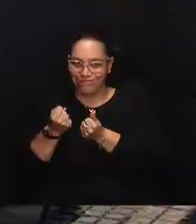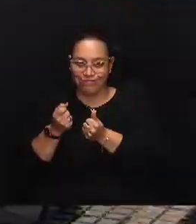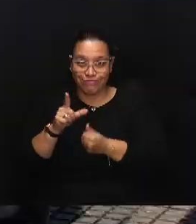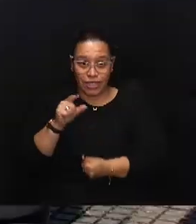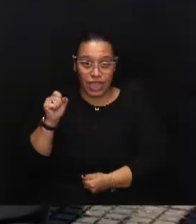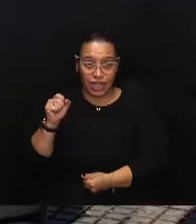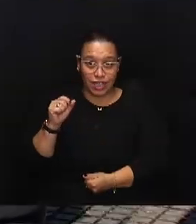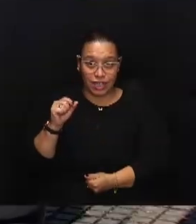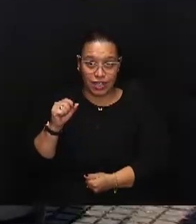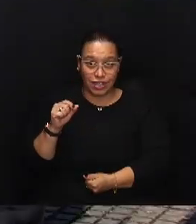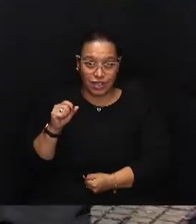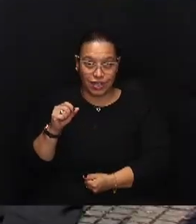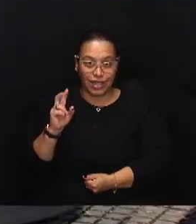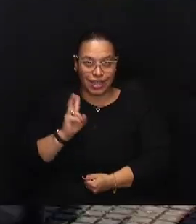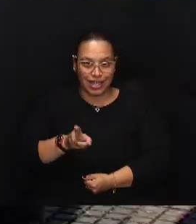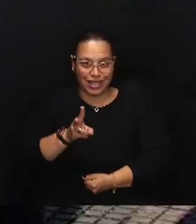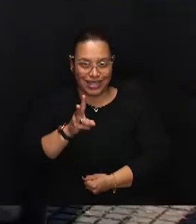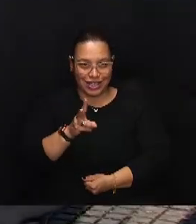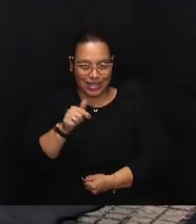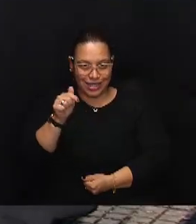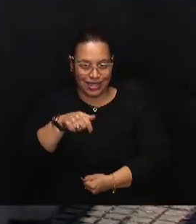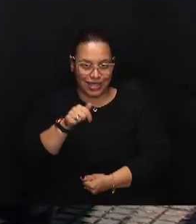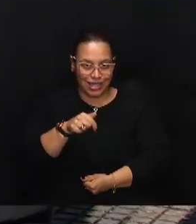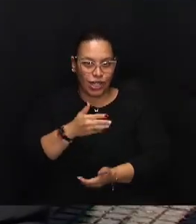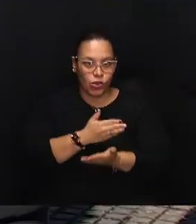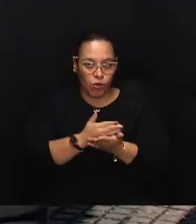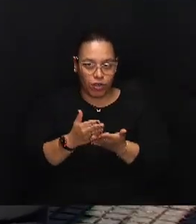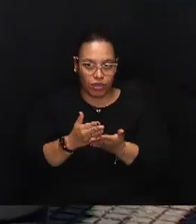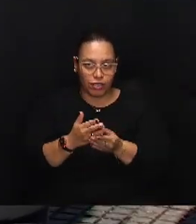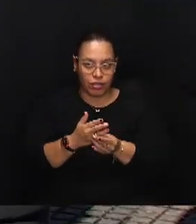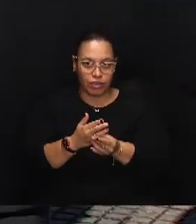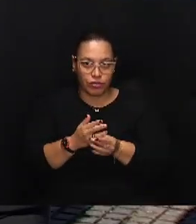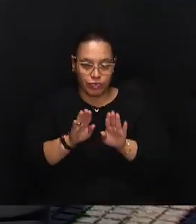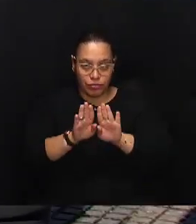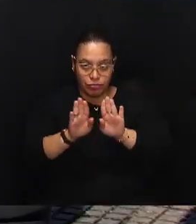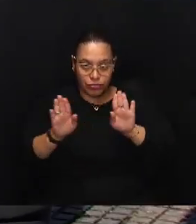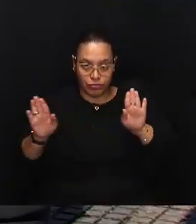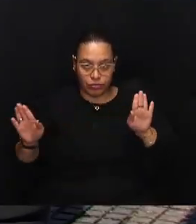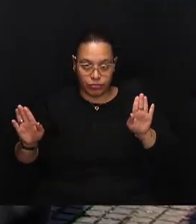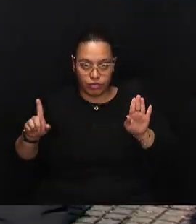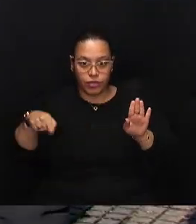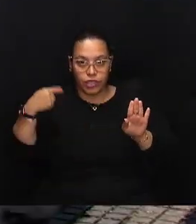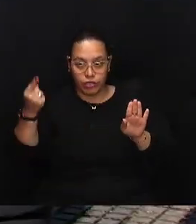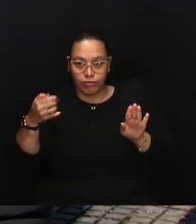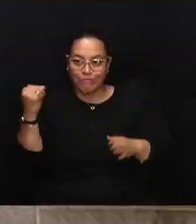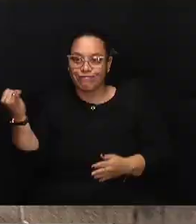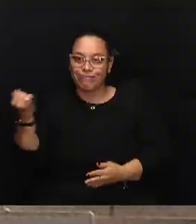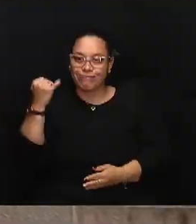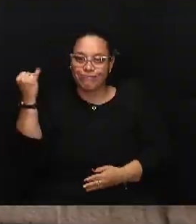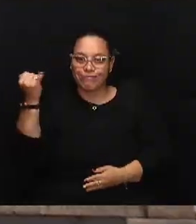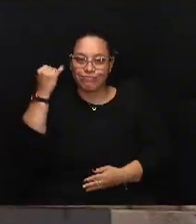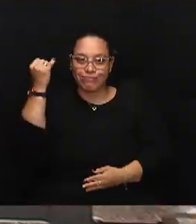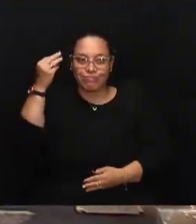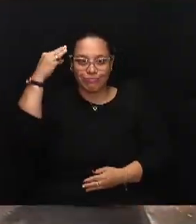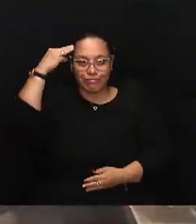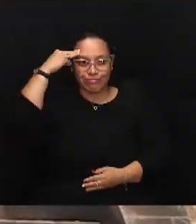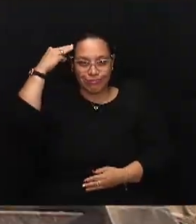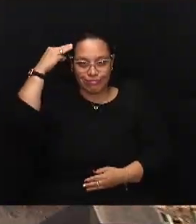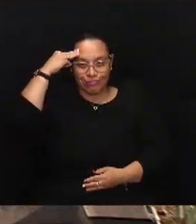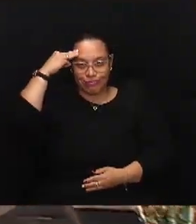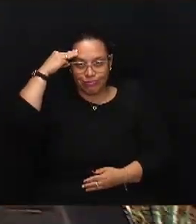daqui ou não? É sempre aqui. A gente sempre começa aqui. Ali na frente, num outro lugar importante, a memória dos